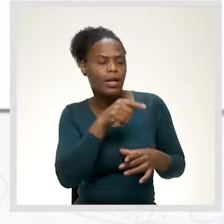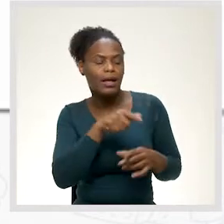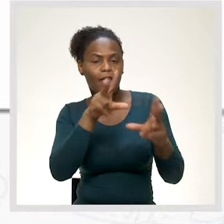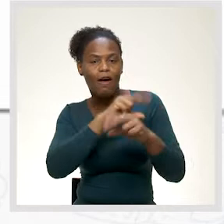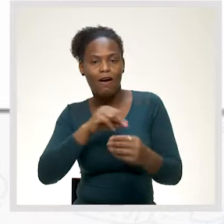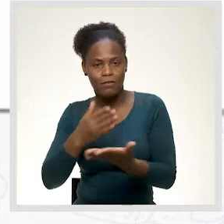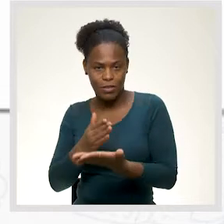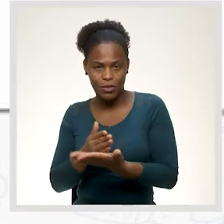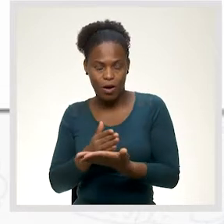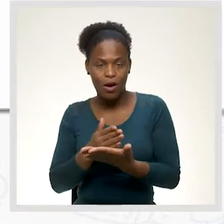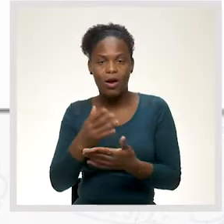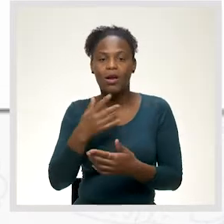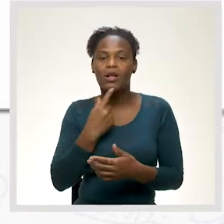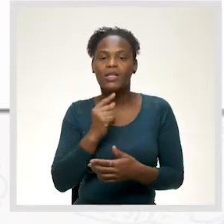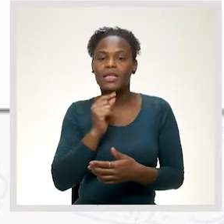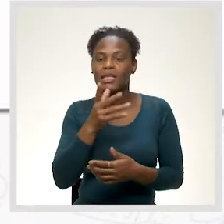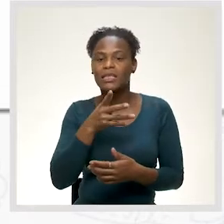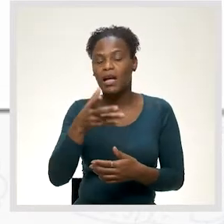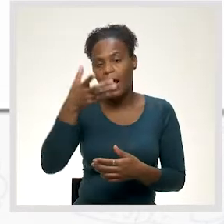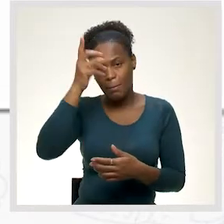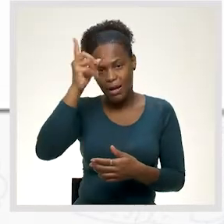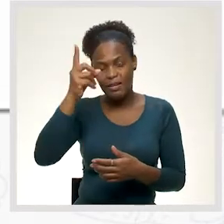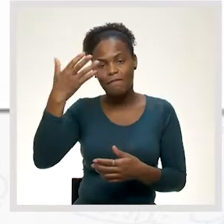nova escola são a Alemanha, a